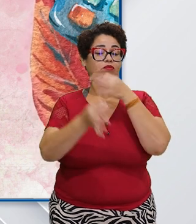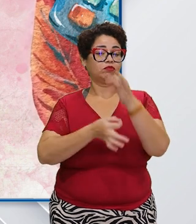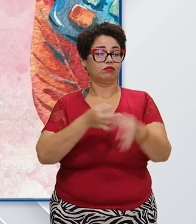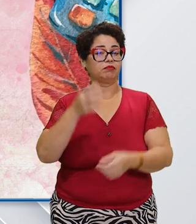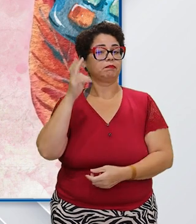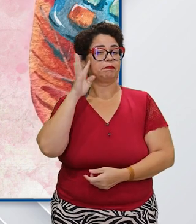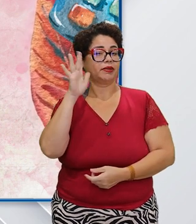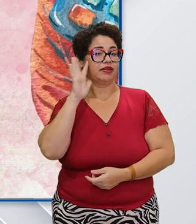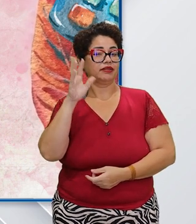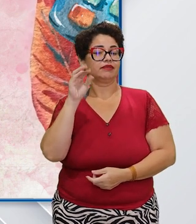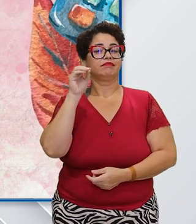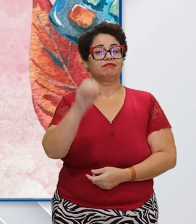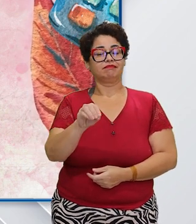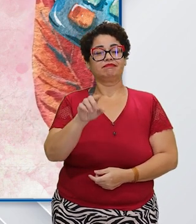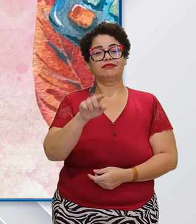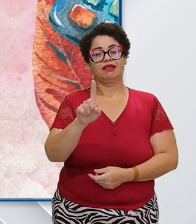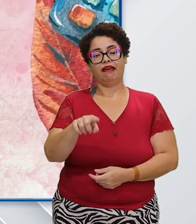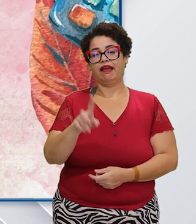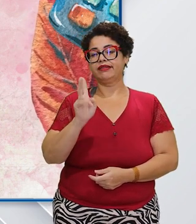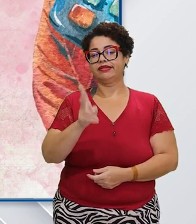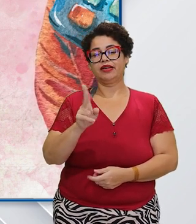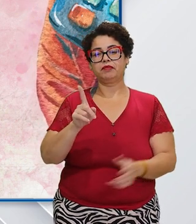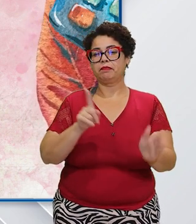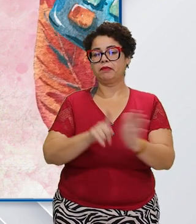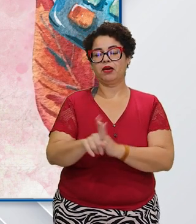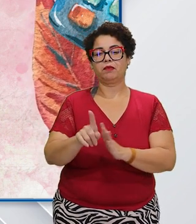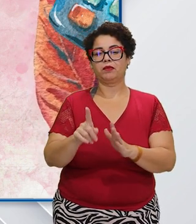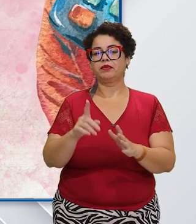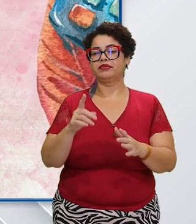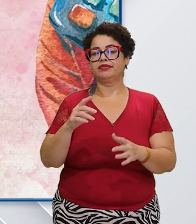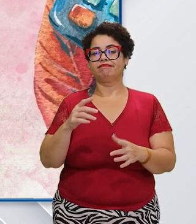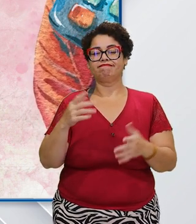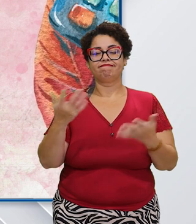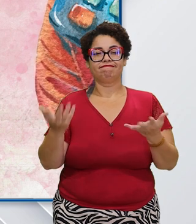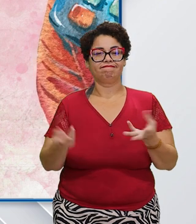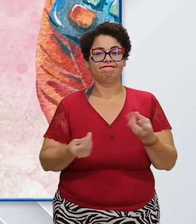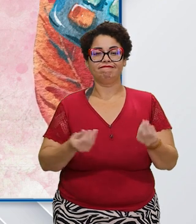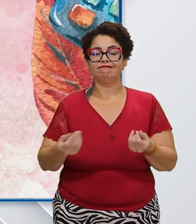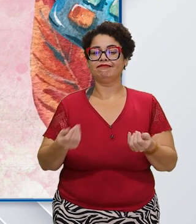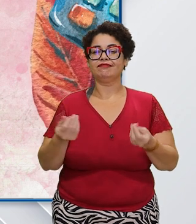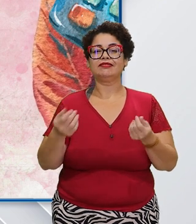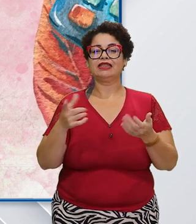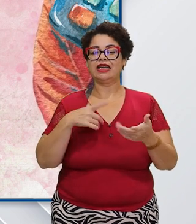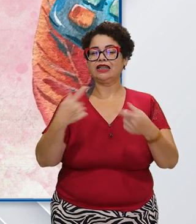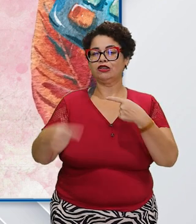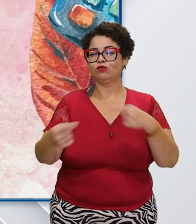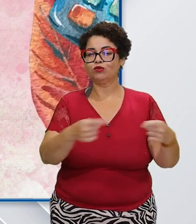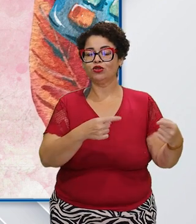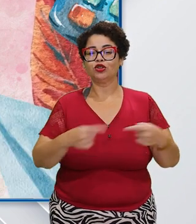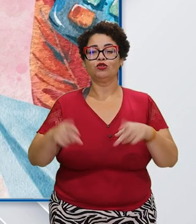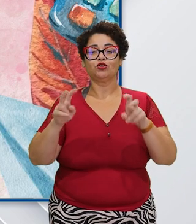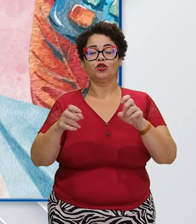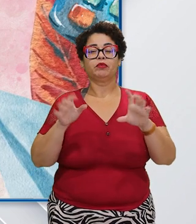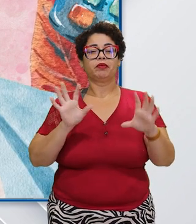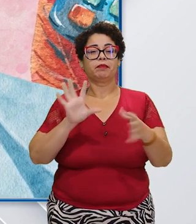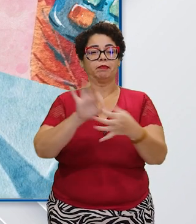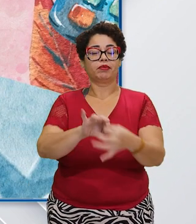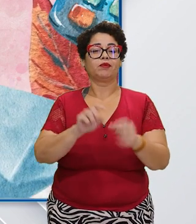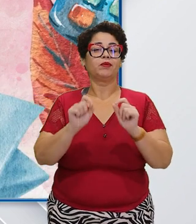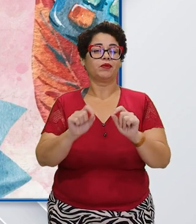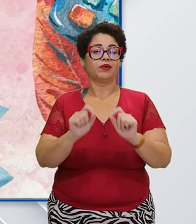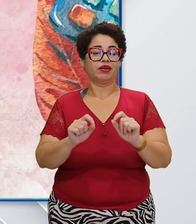ele geralmente é uma questão polêmica ou discutível na qual os argumentos mobilizados a ela se